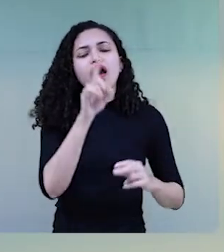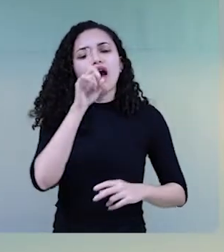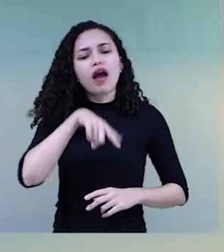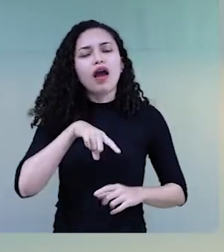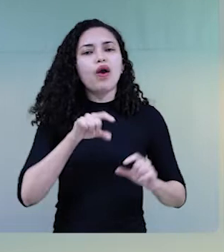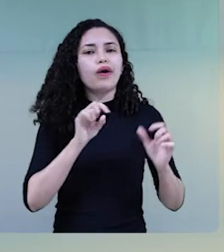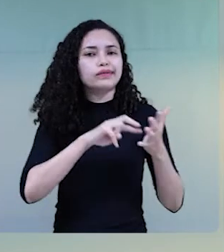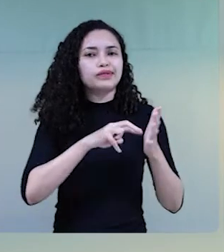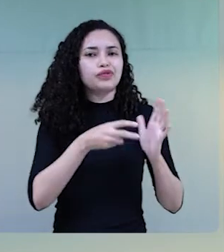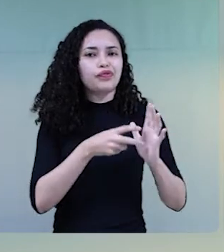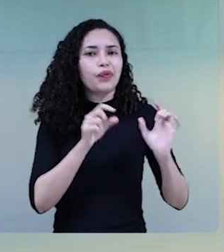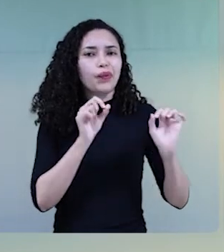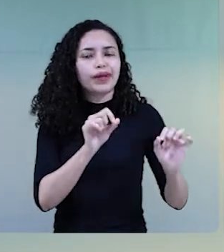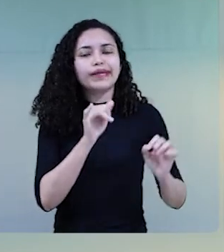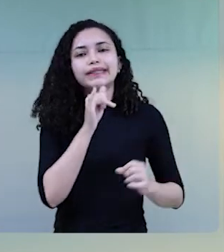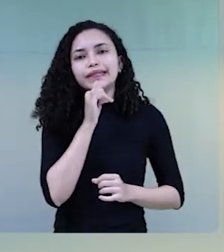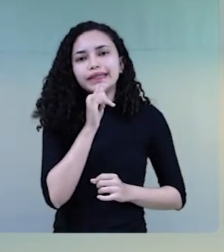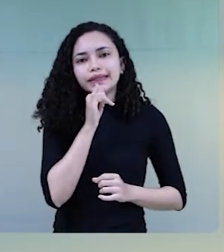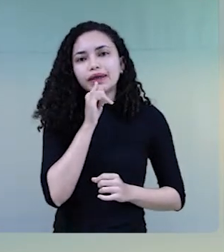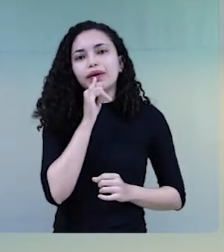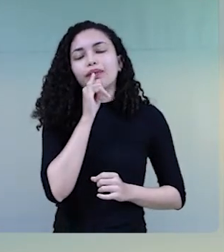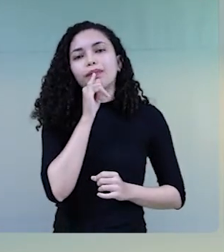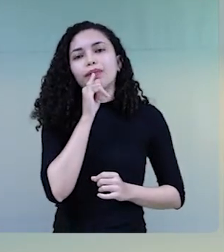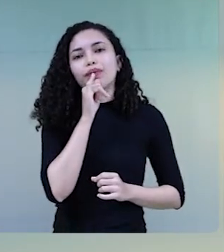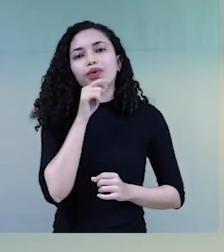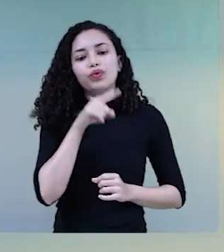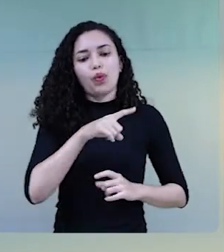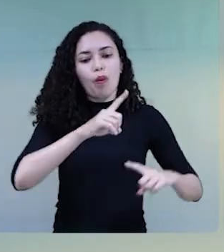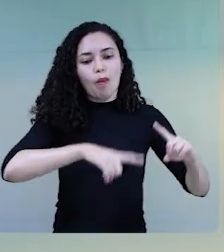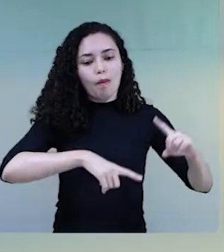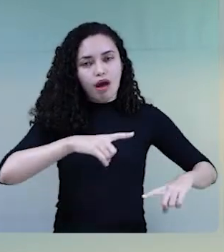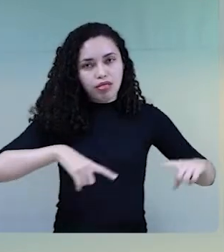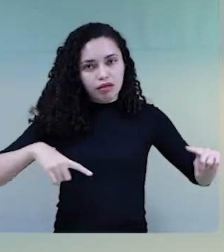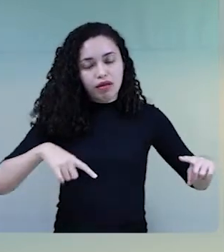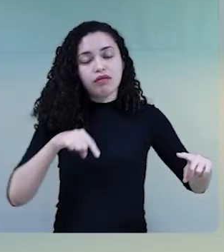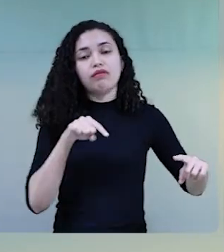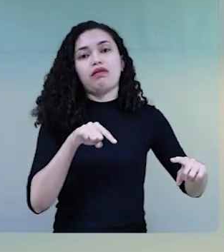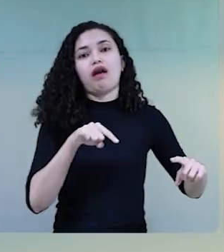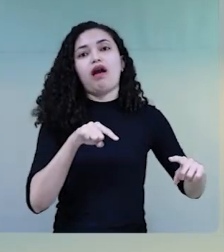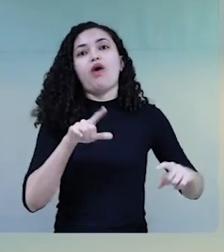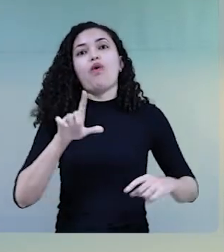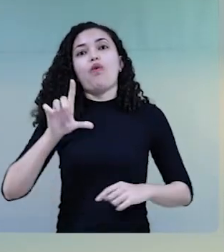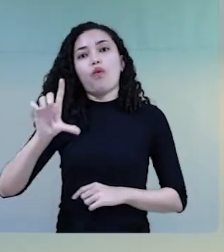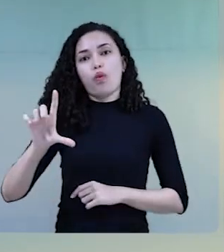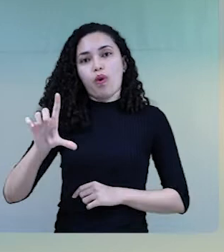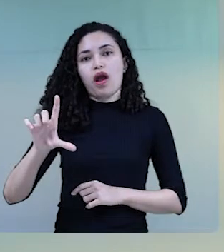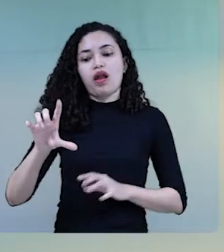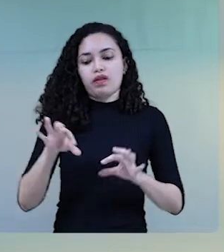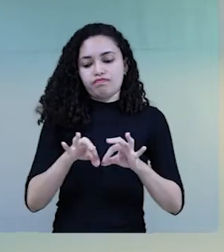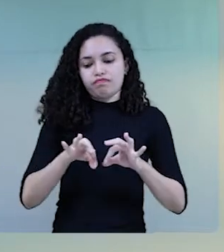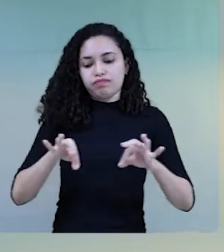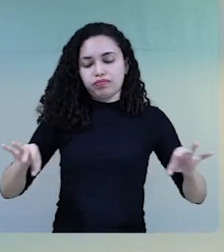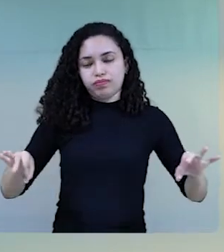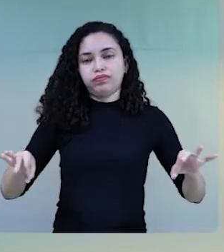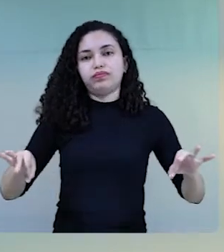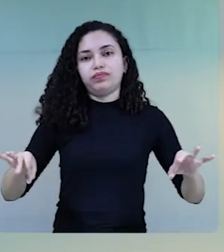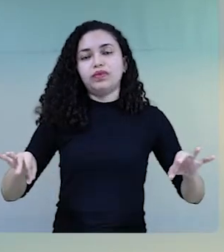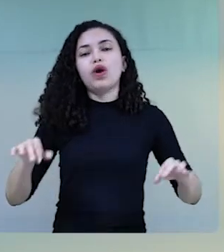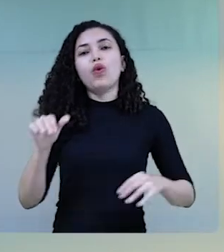do produto entre a resistividade do material, que é o ρ, o L, que é o comprimento,